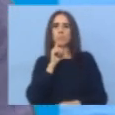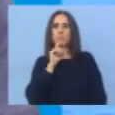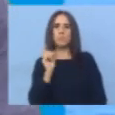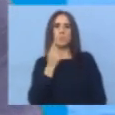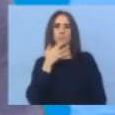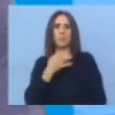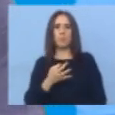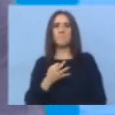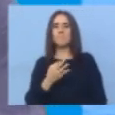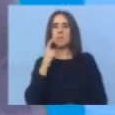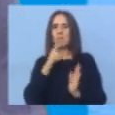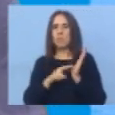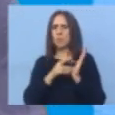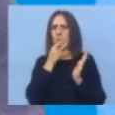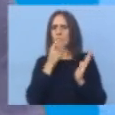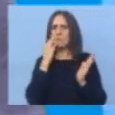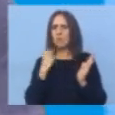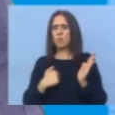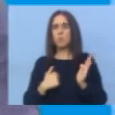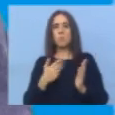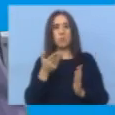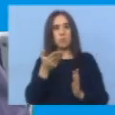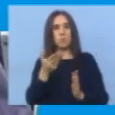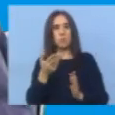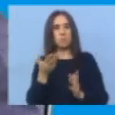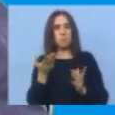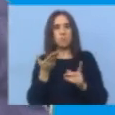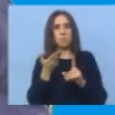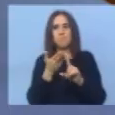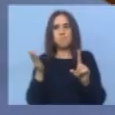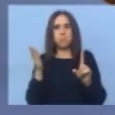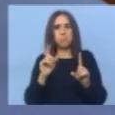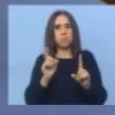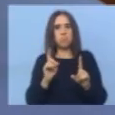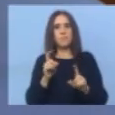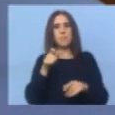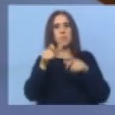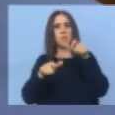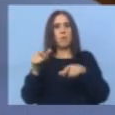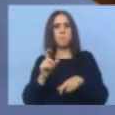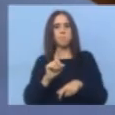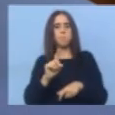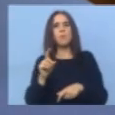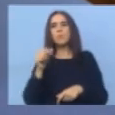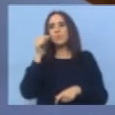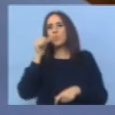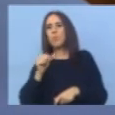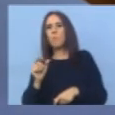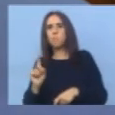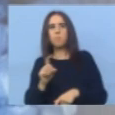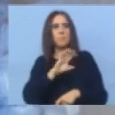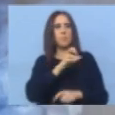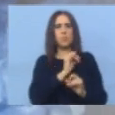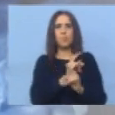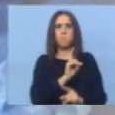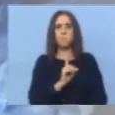todos. Penso que essas leituras falam nisso e penso que fora disso não haverá saída nem para o Sudão, nem para nenhum outro país. Em todo caso, de que forma é que no